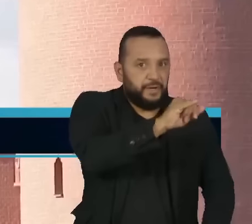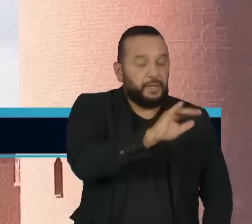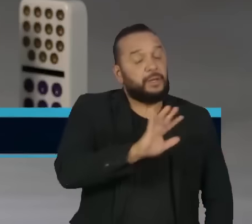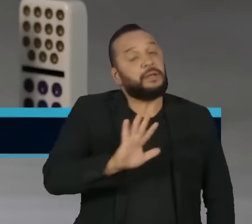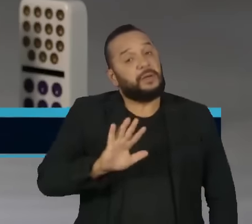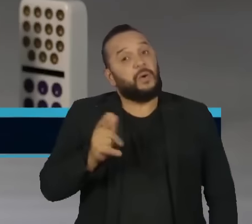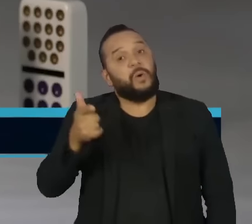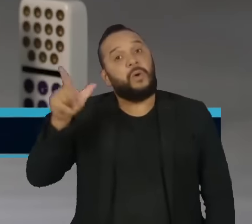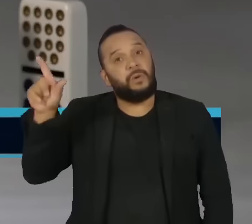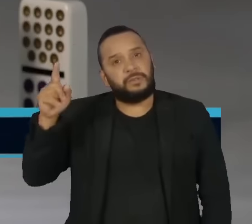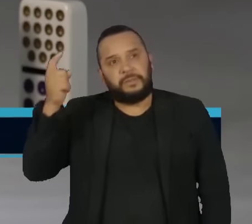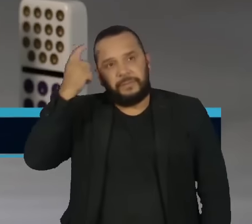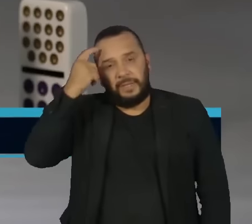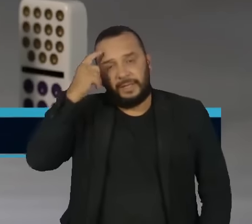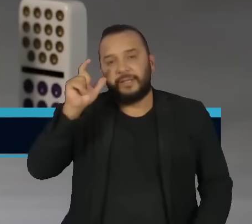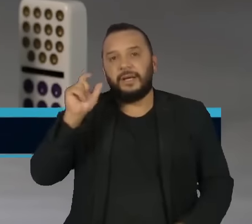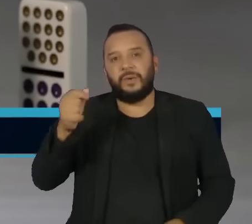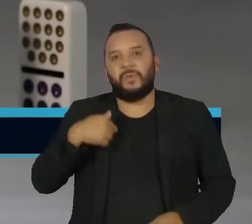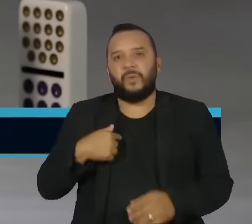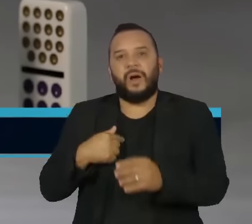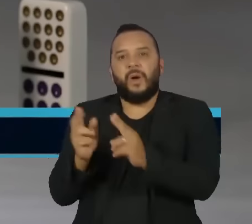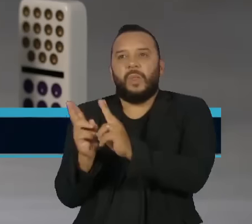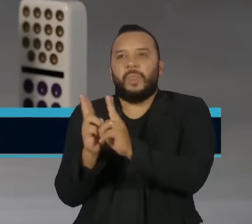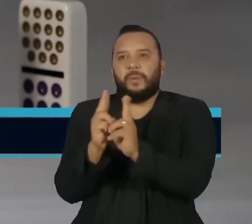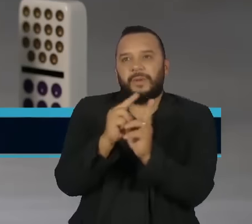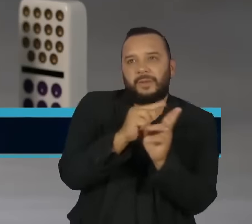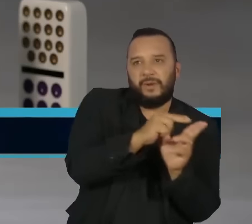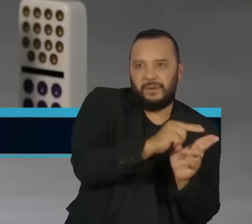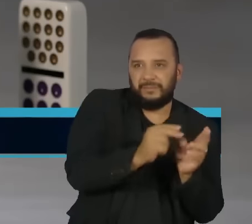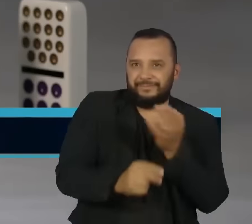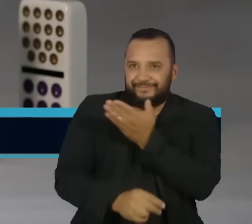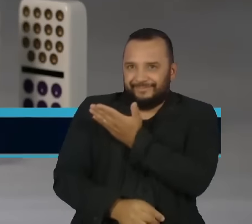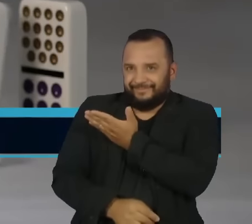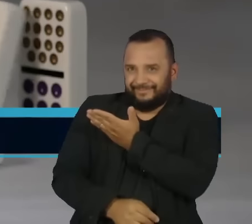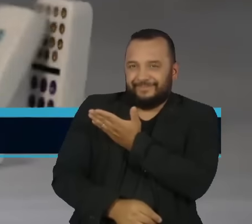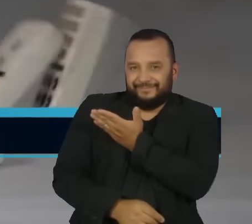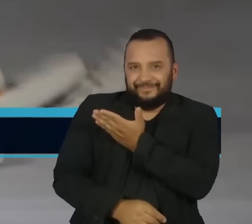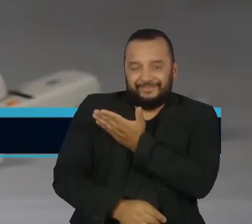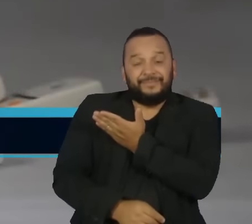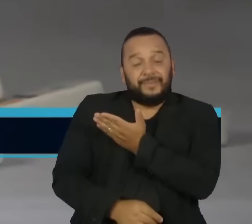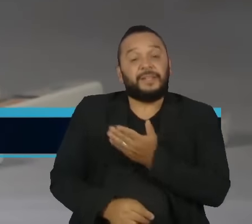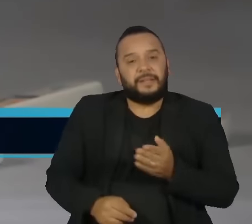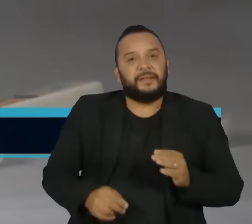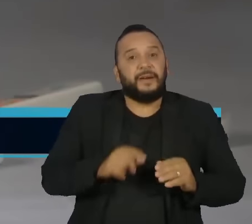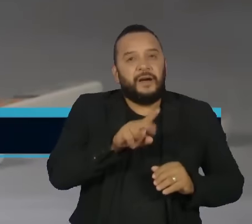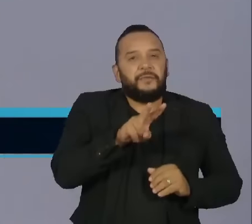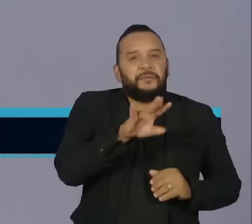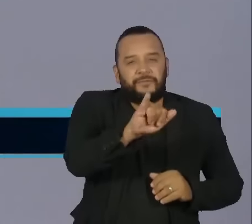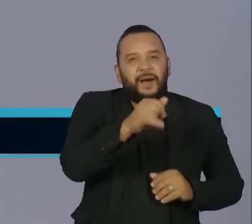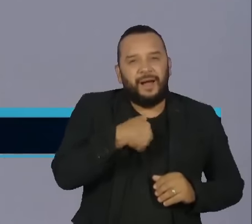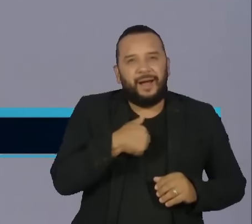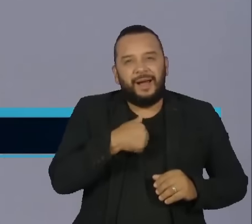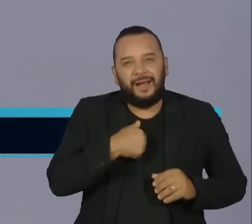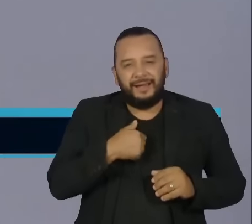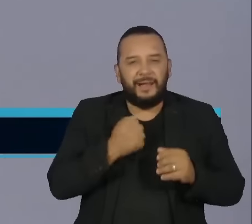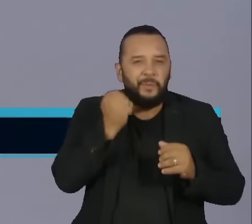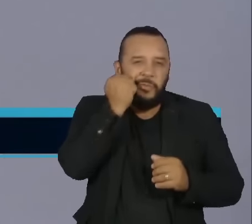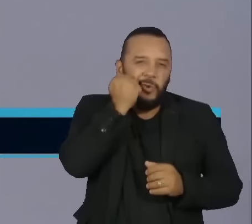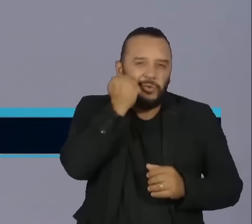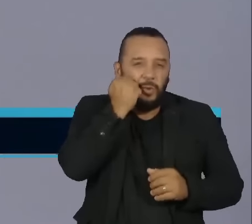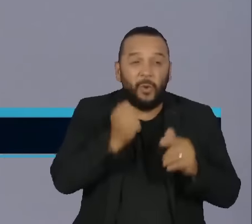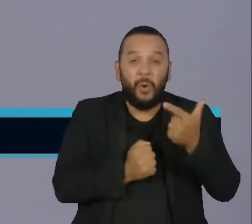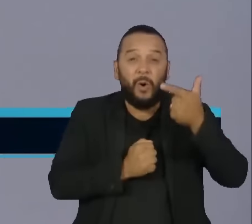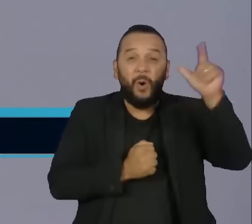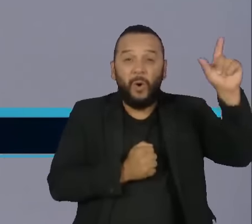citam a teoria do dominó, típica da Guerra Fria, para dizer que em seguida Moscou vai atritar outros vizinhos.